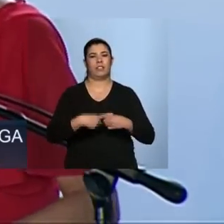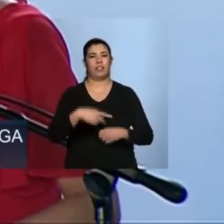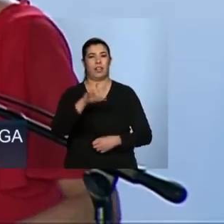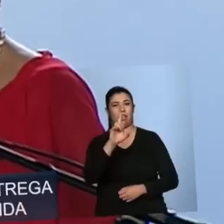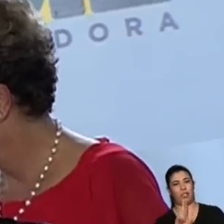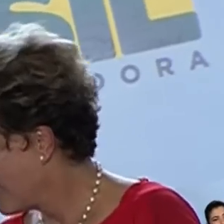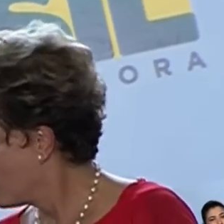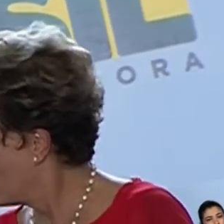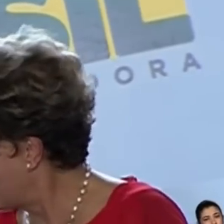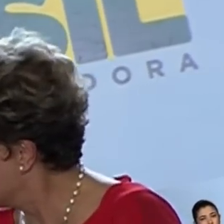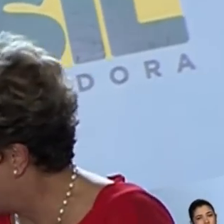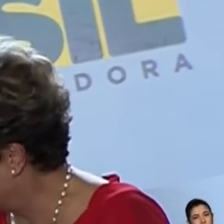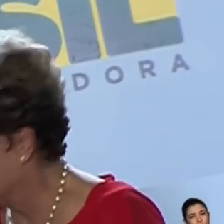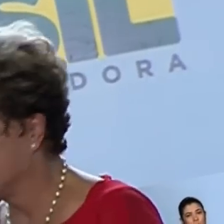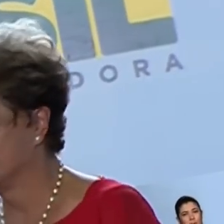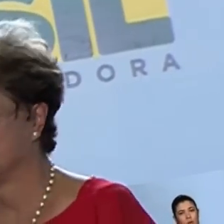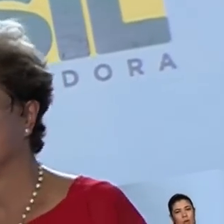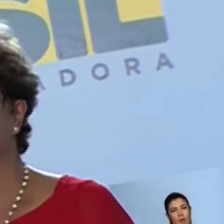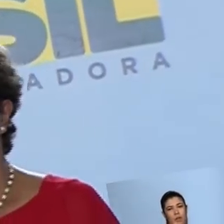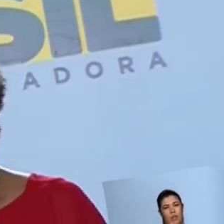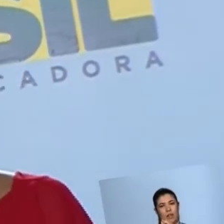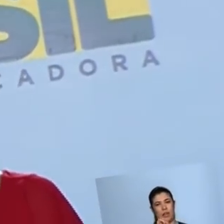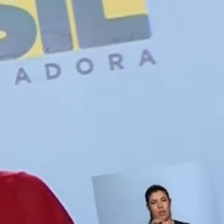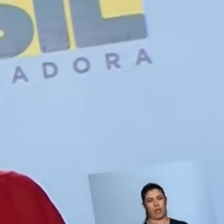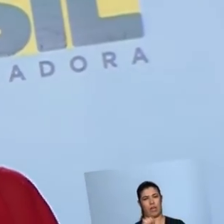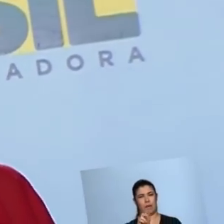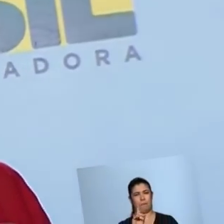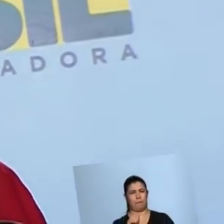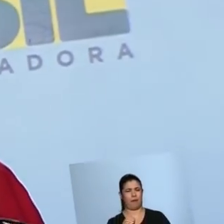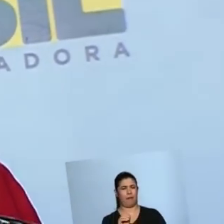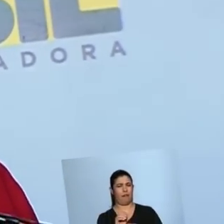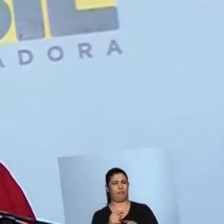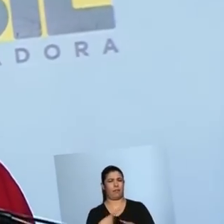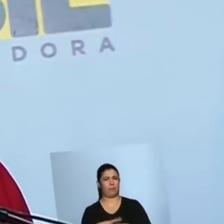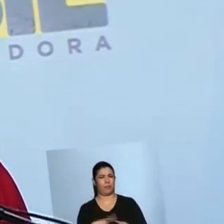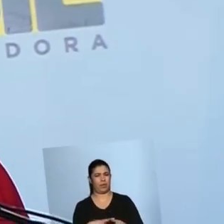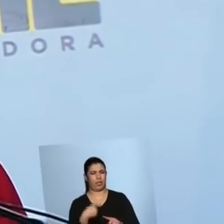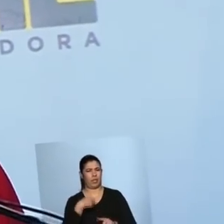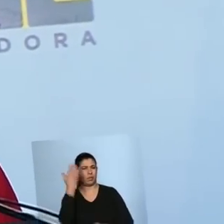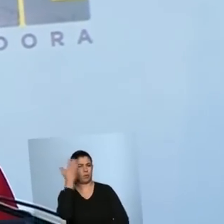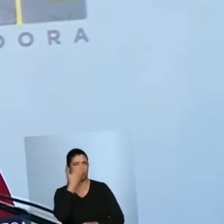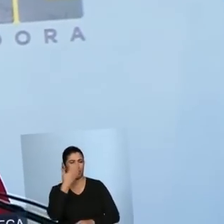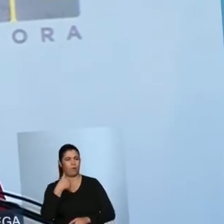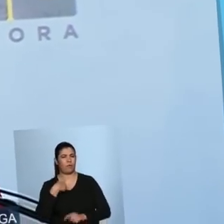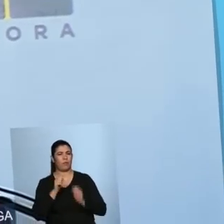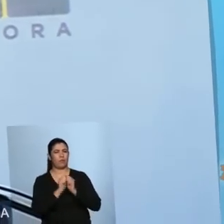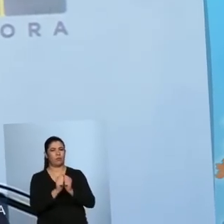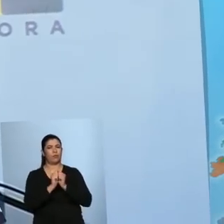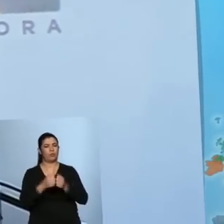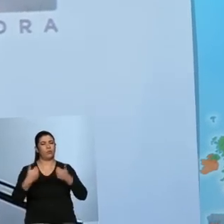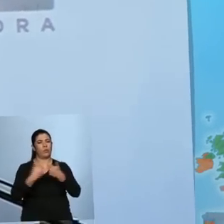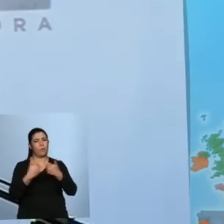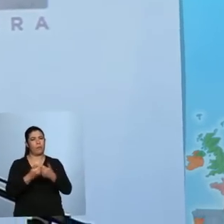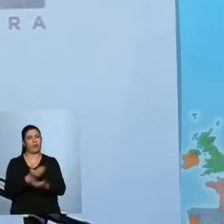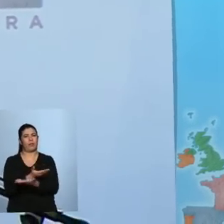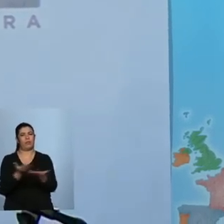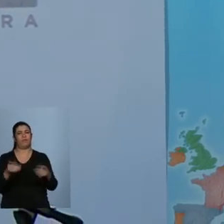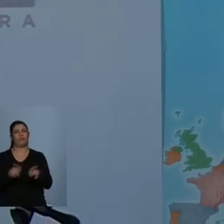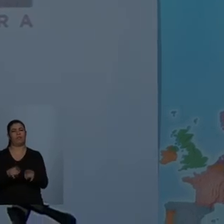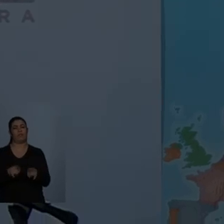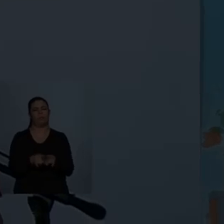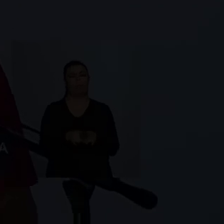roraimada roraimada no que prova que eu estou bem perto de